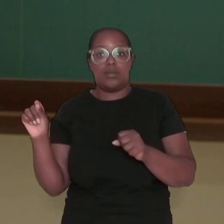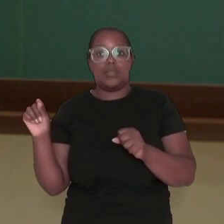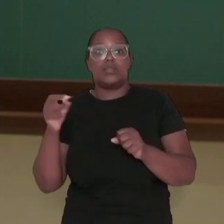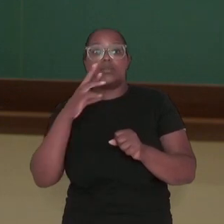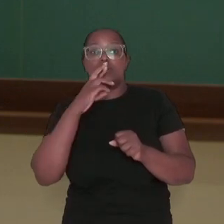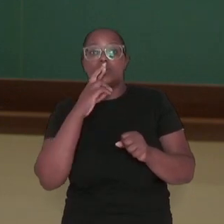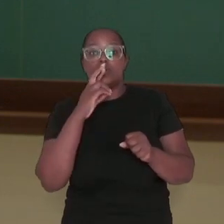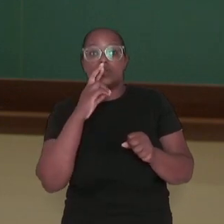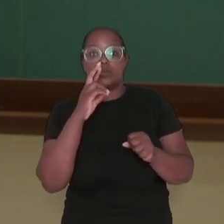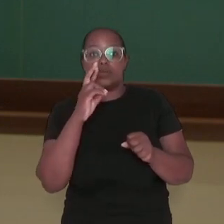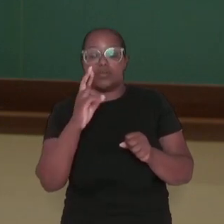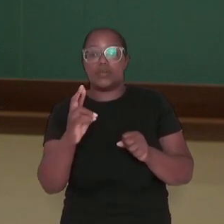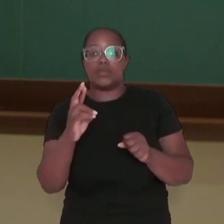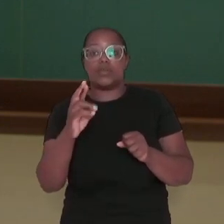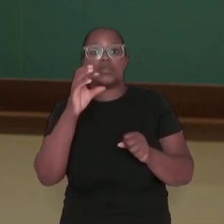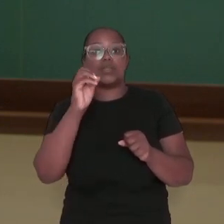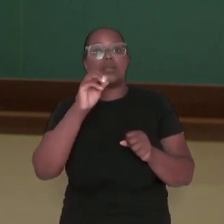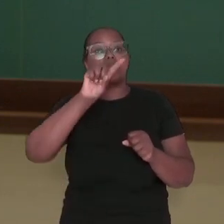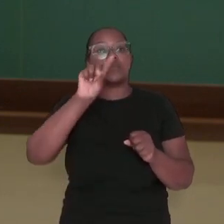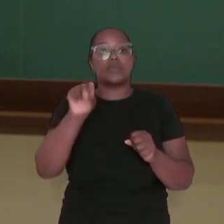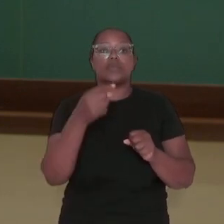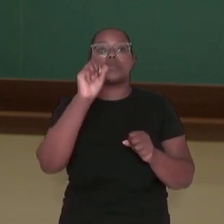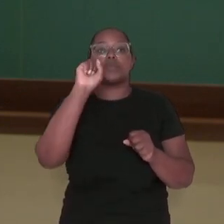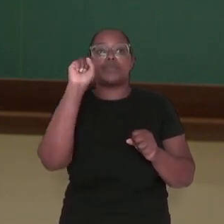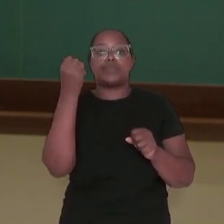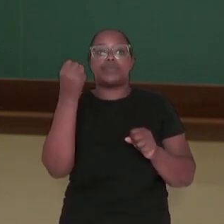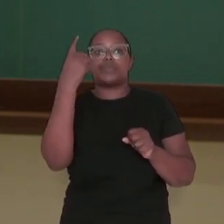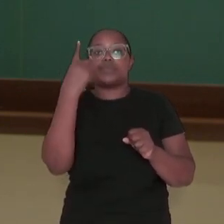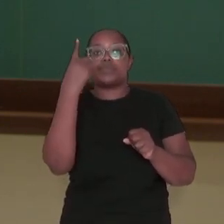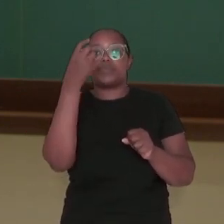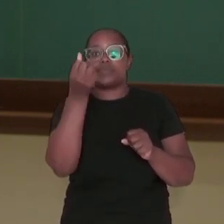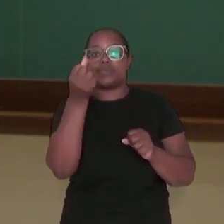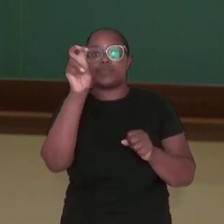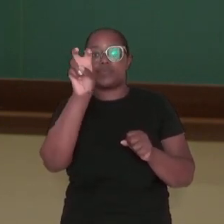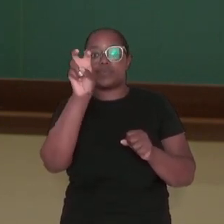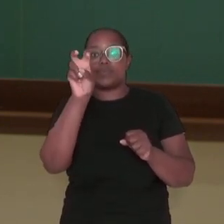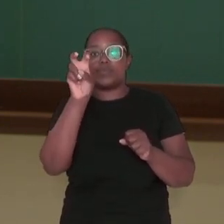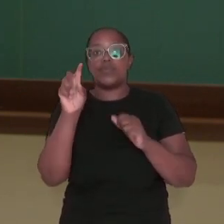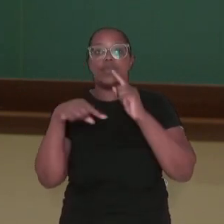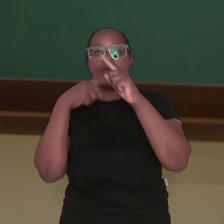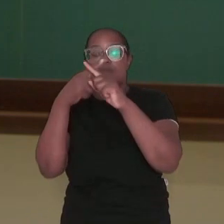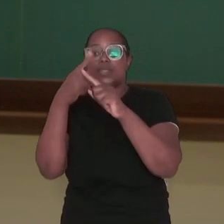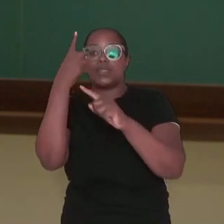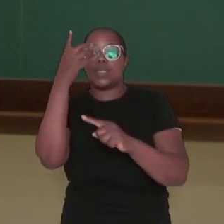0,8165 vezes 100. Significa que a minha vírgula anda 2 casas aqui. Então ficaria